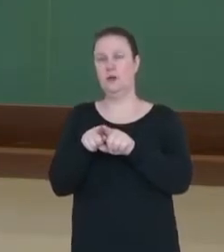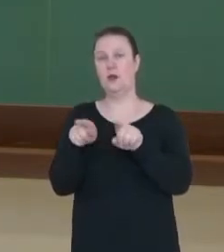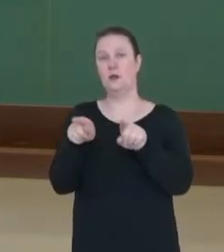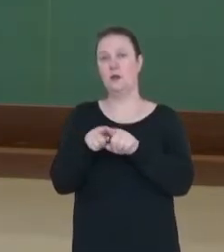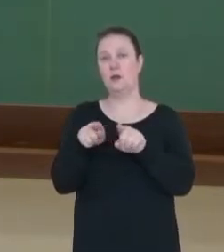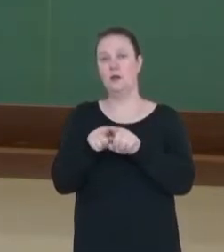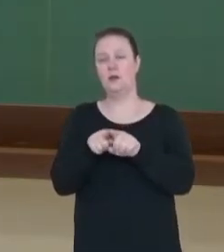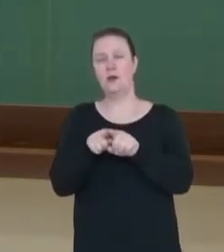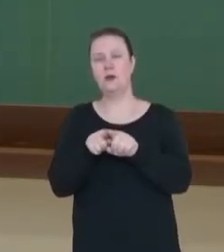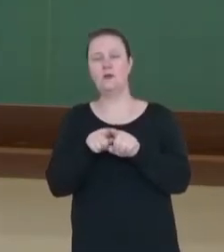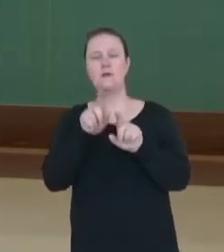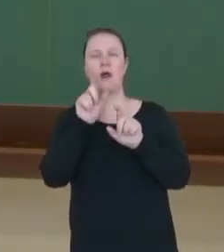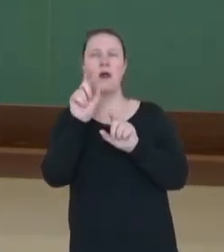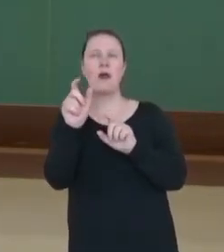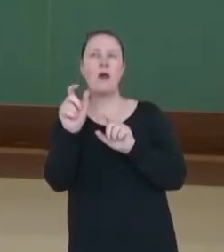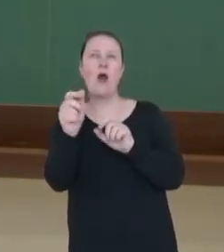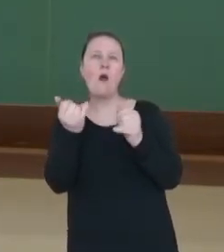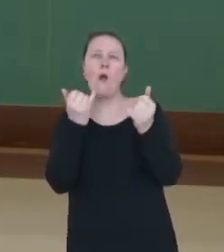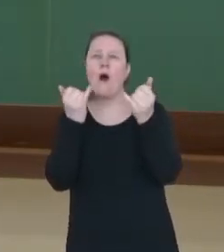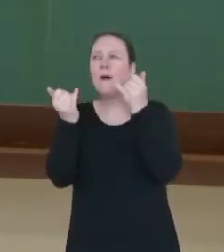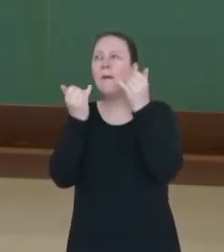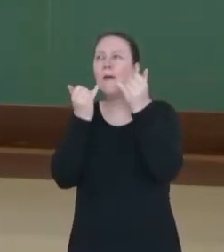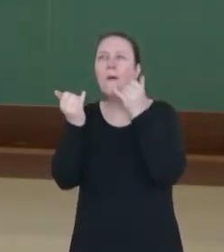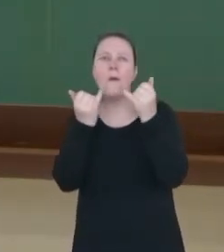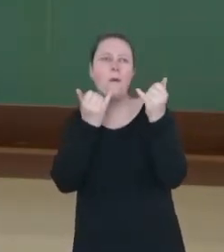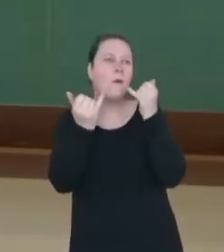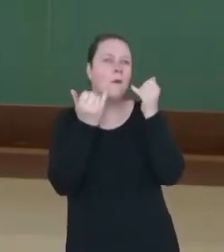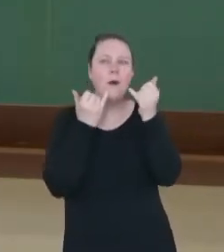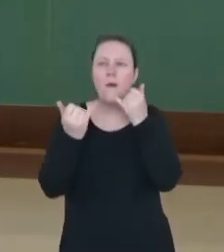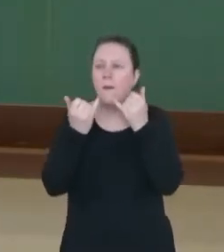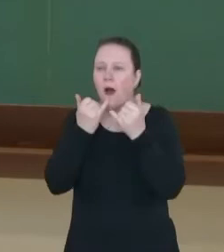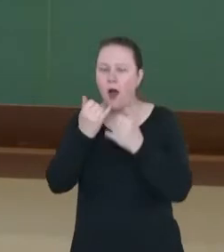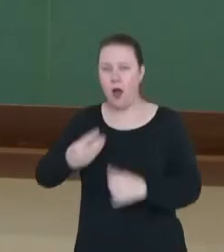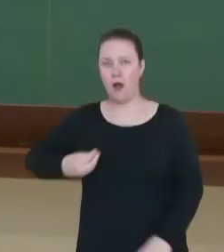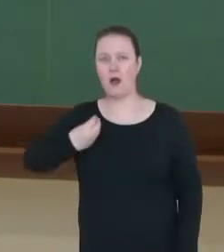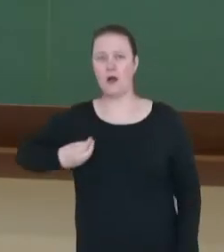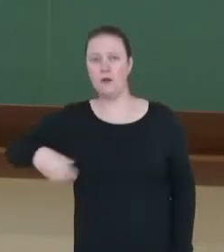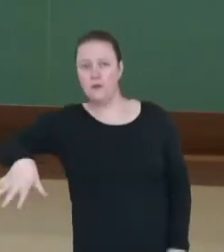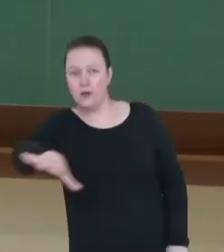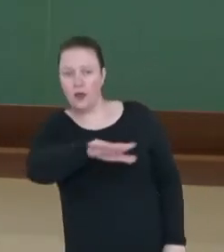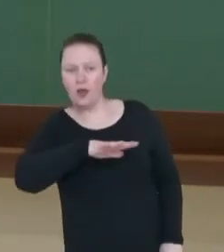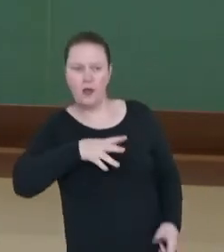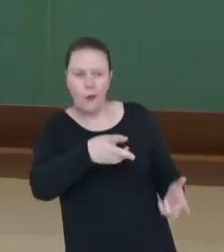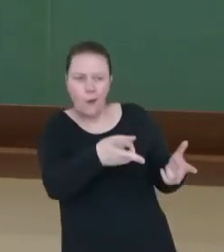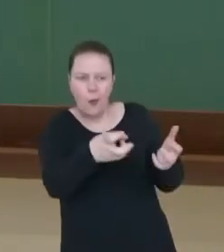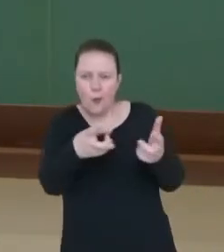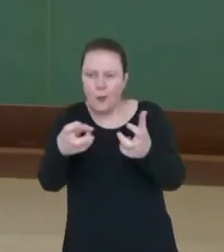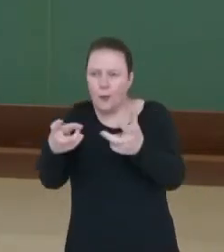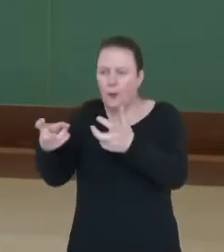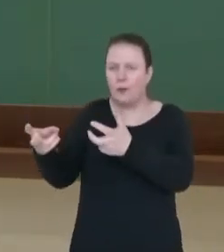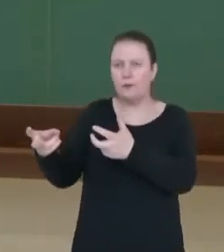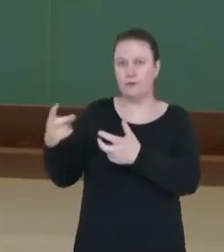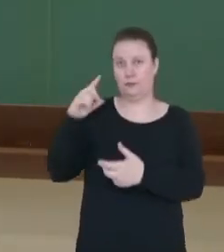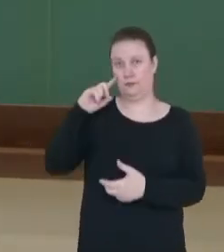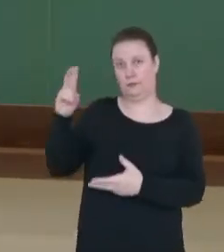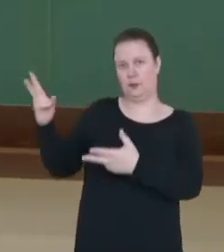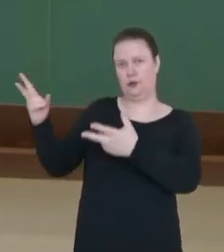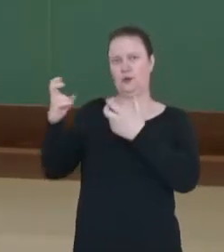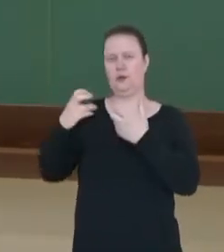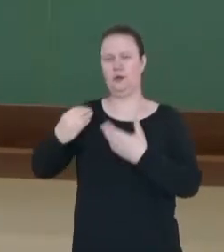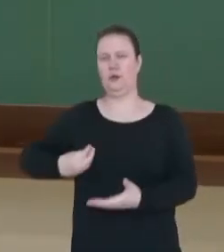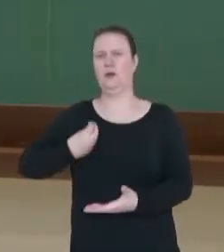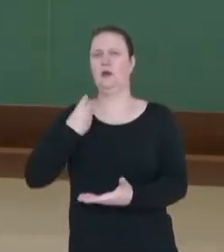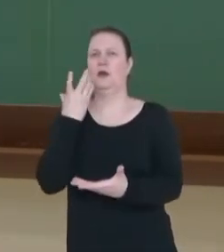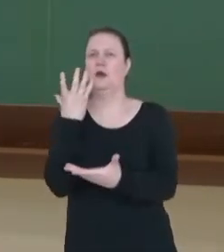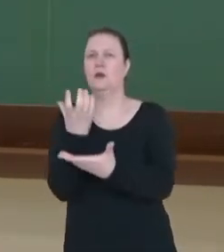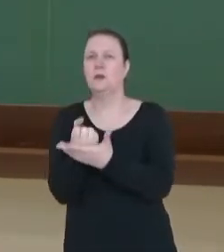seus versos de onde? Da realidade imediata que o cercava. Nós vimos na biografia que ele passou o